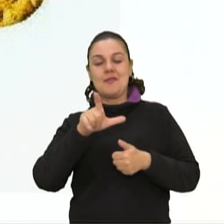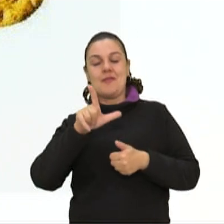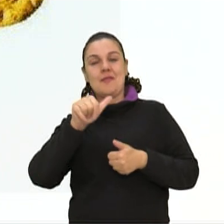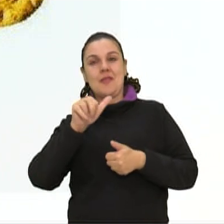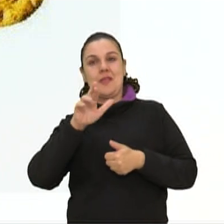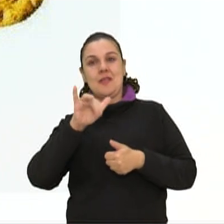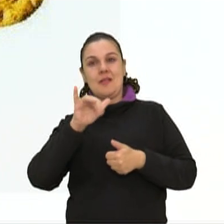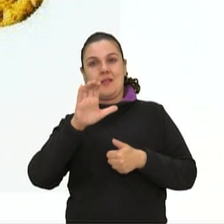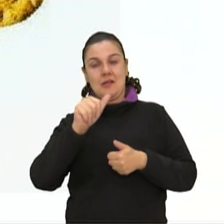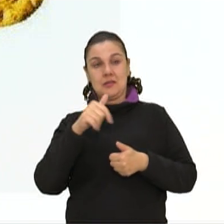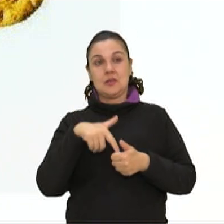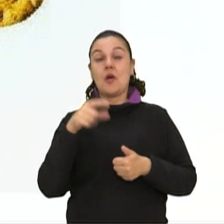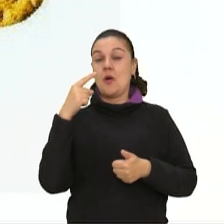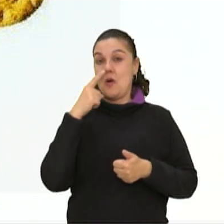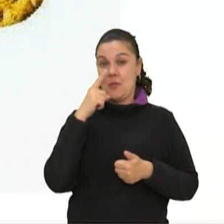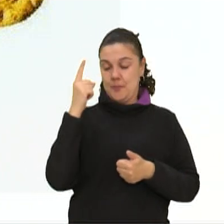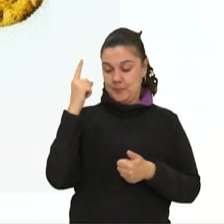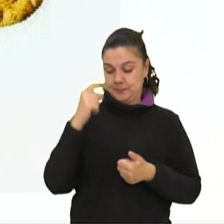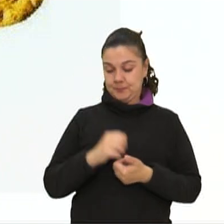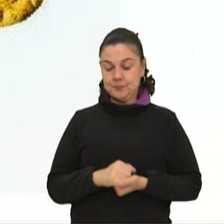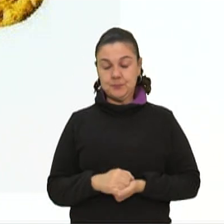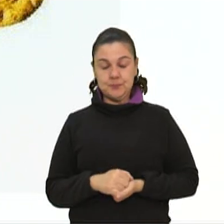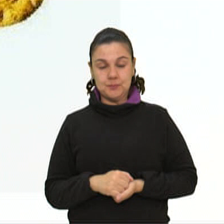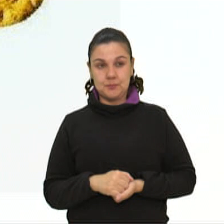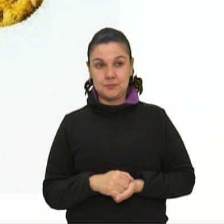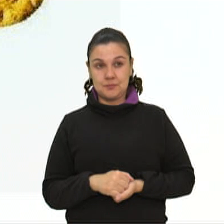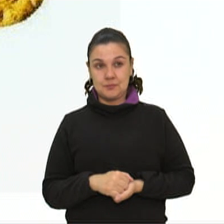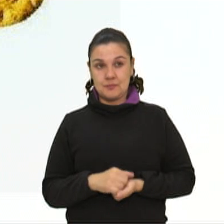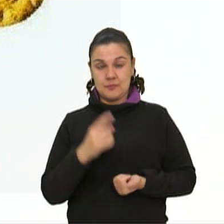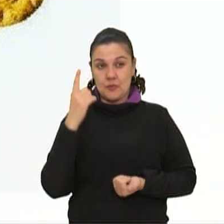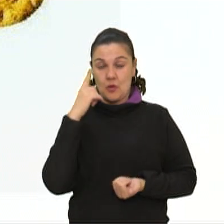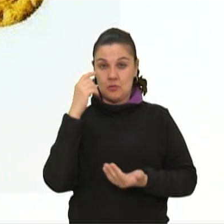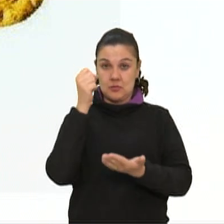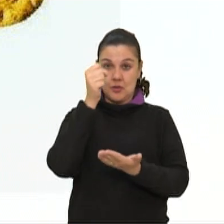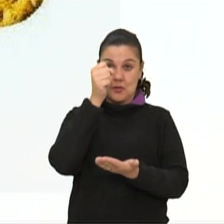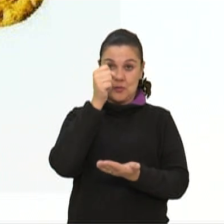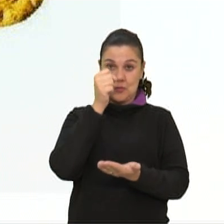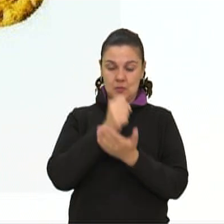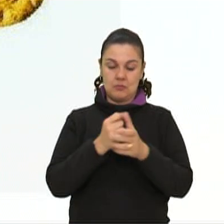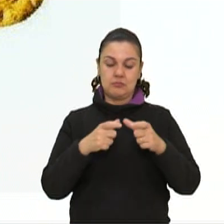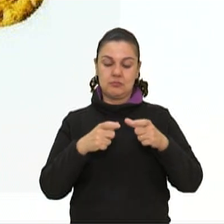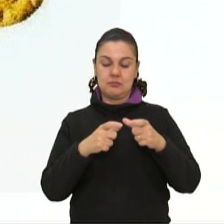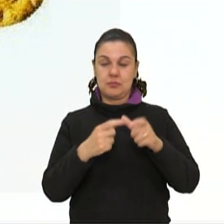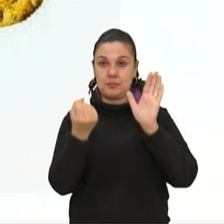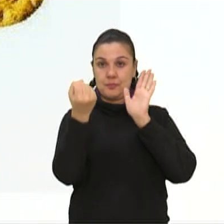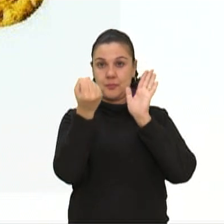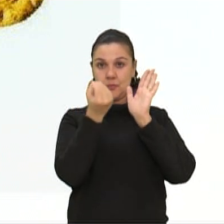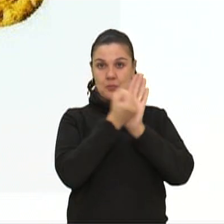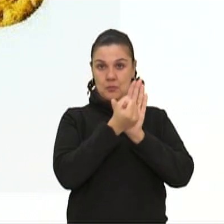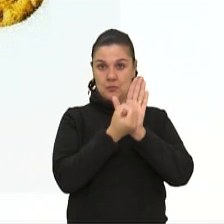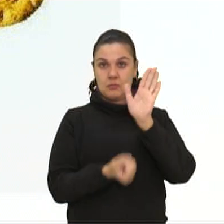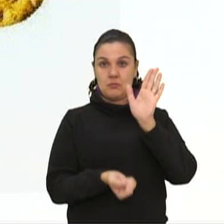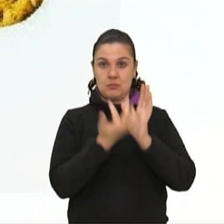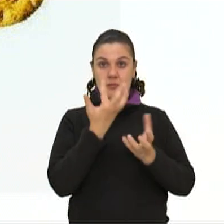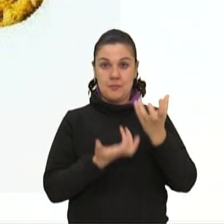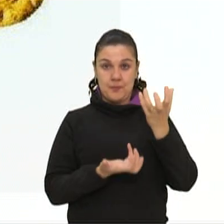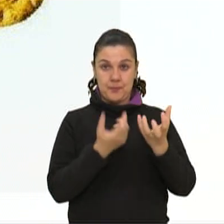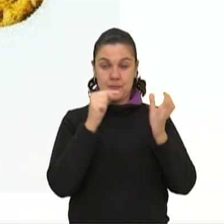região mineradora. Então, aqui uma barra de ouro. Você tem o escudo da fundação do Cerro